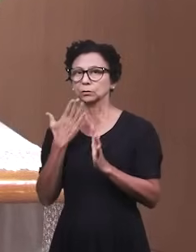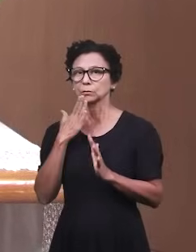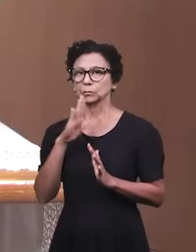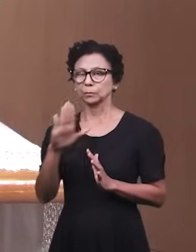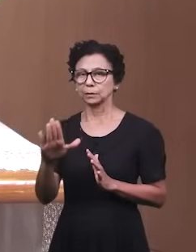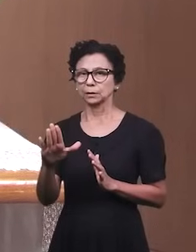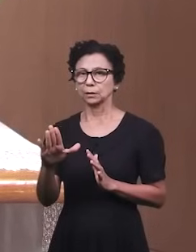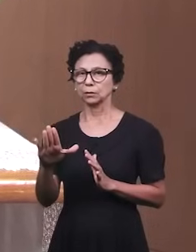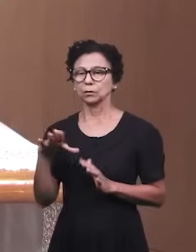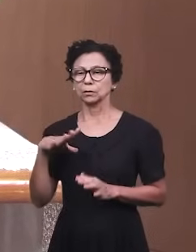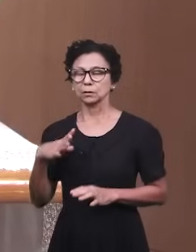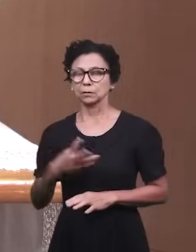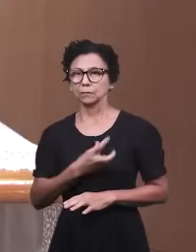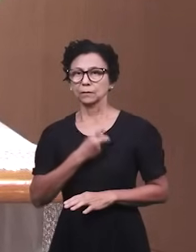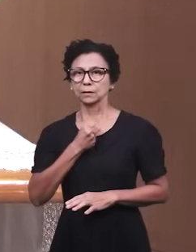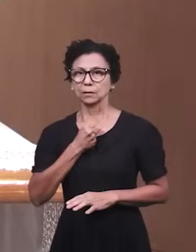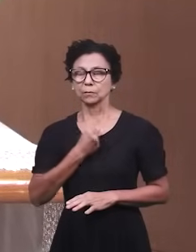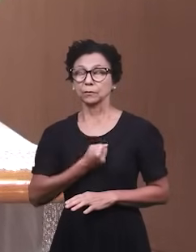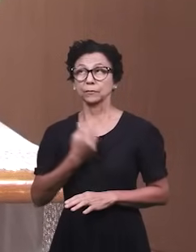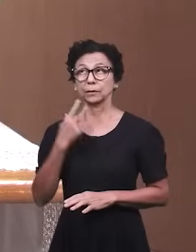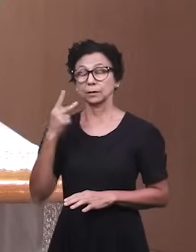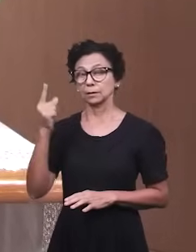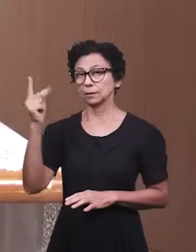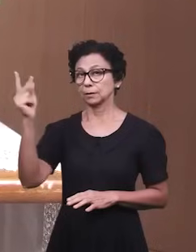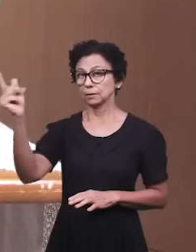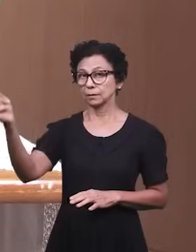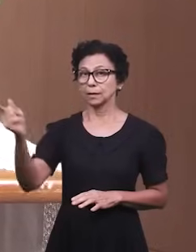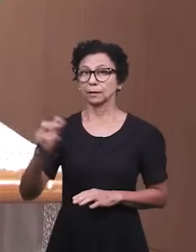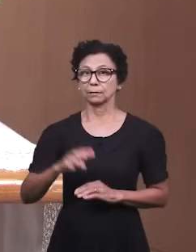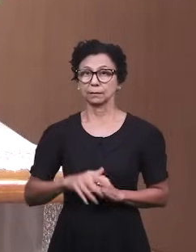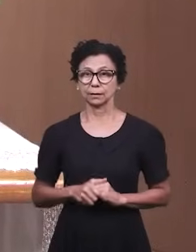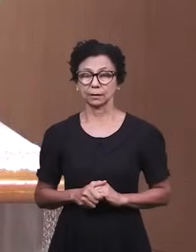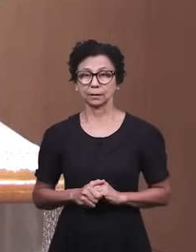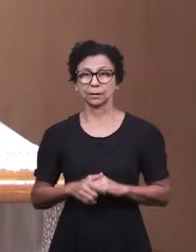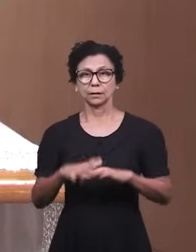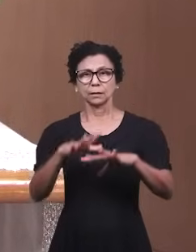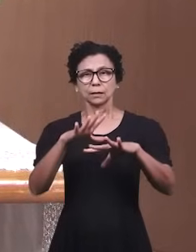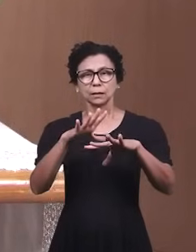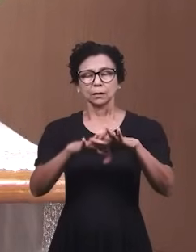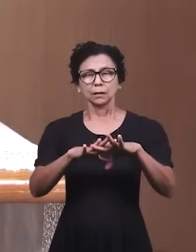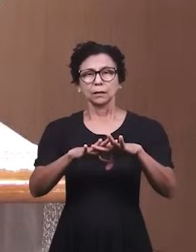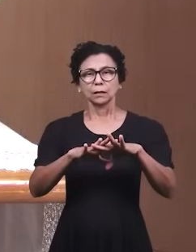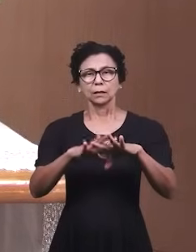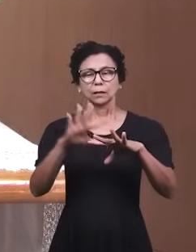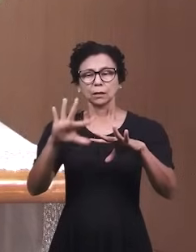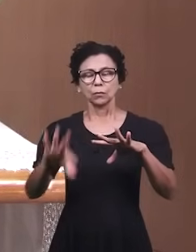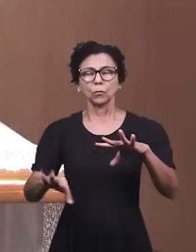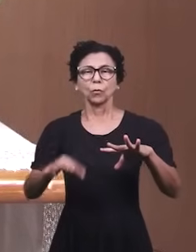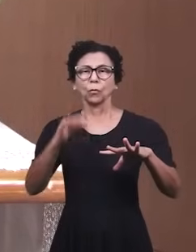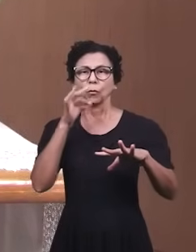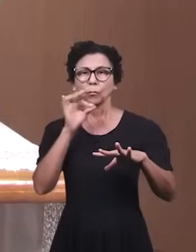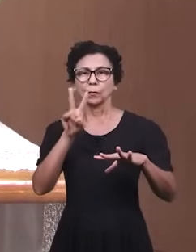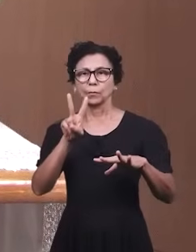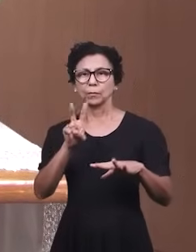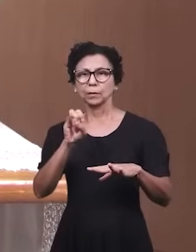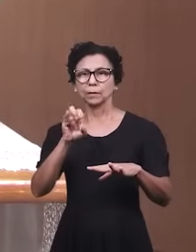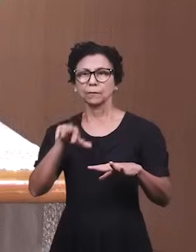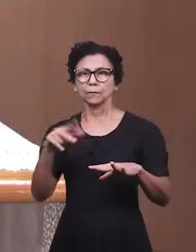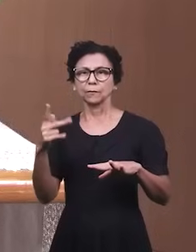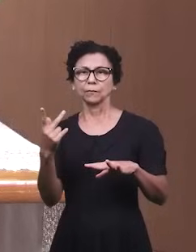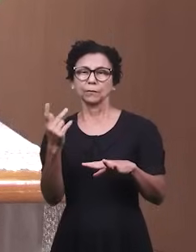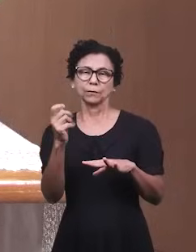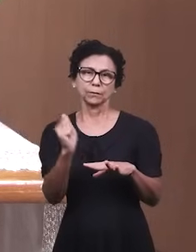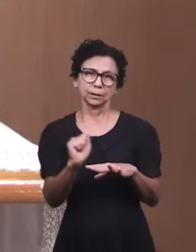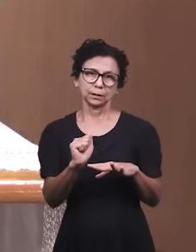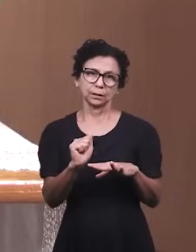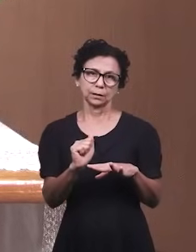quando fala desta vinha de vinho tinto. Uma vinha, a Igreja Fiel do Senhor, em que durante todo